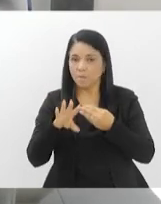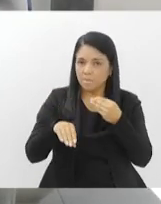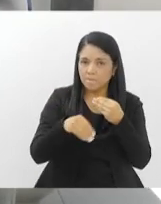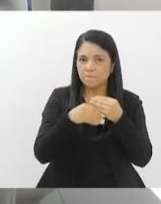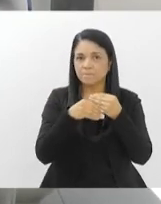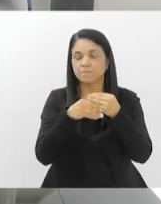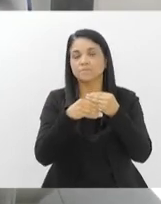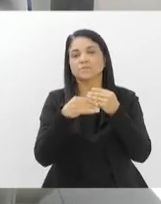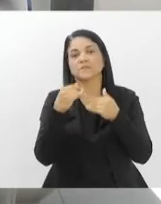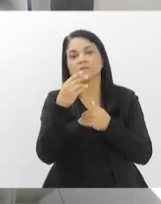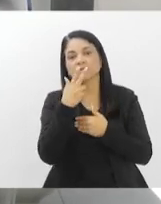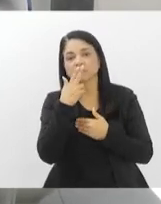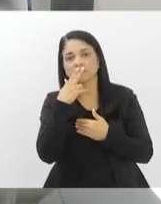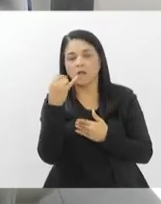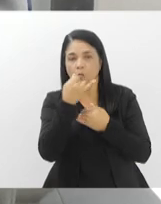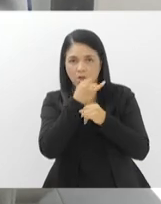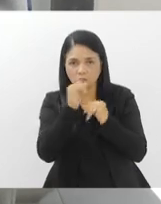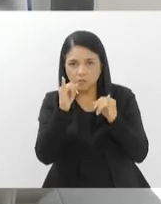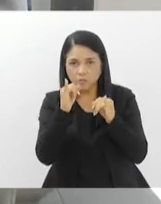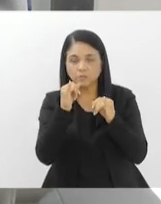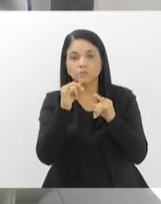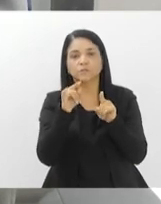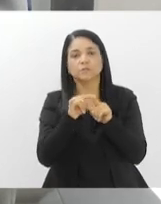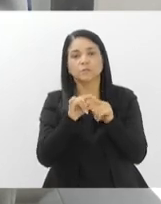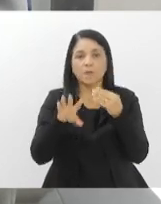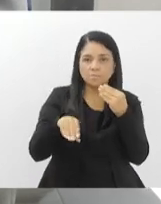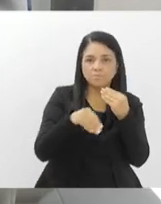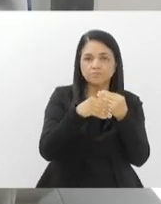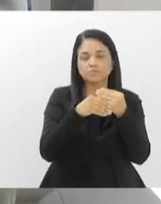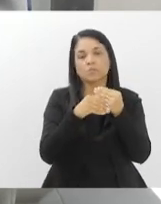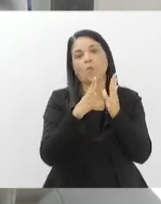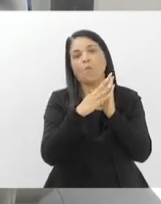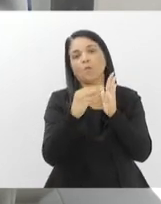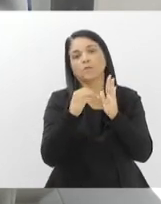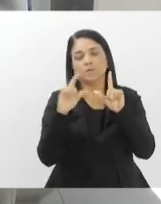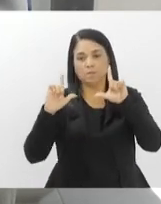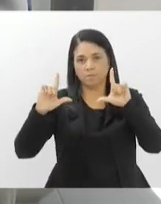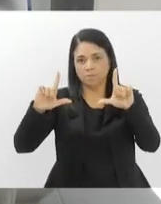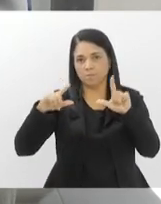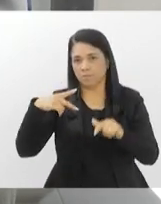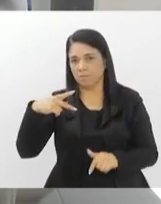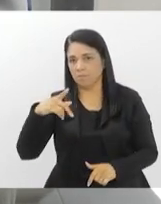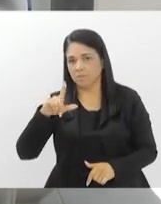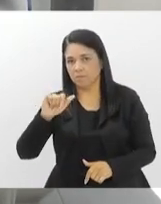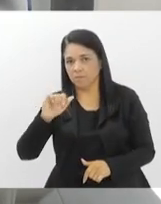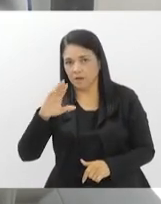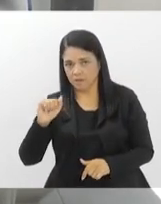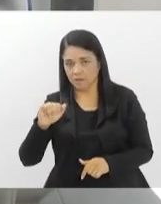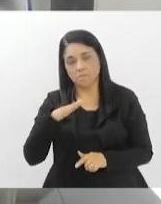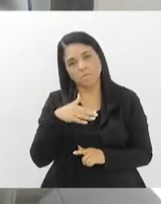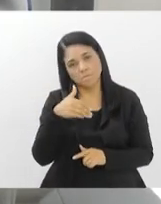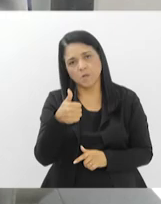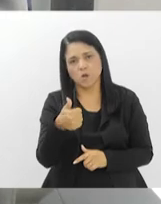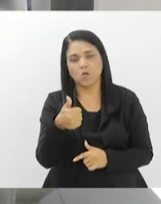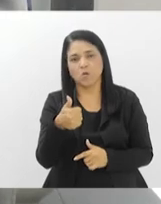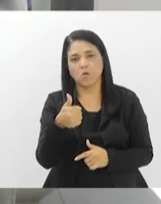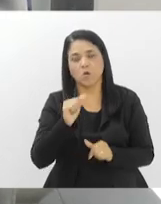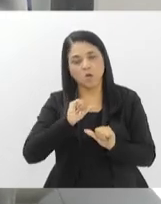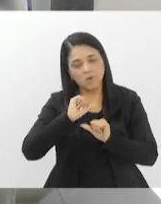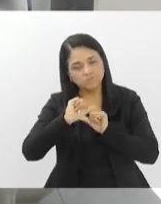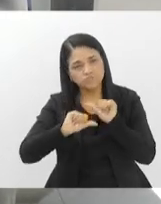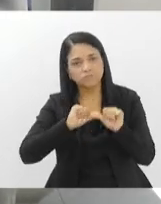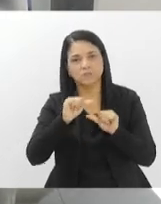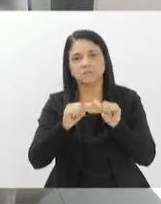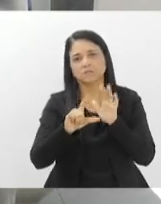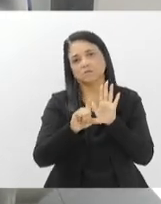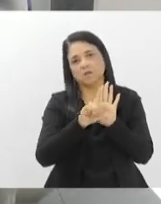acrescentando cigarros eletrônicos e depois acrescentando o modelo da placa. É o melhor caminho, aí faz uma alteração da